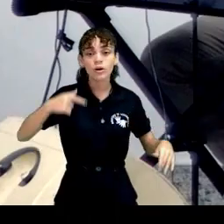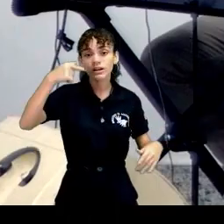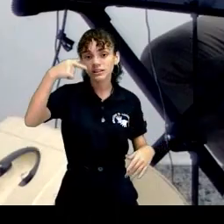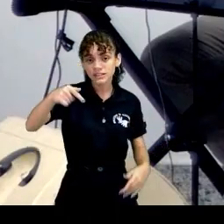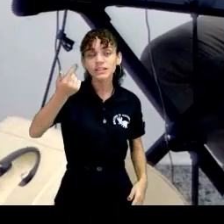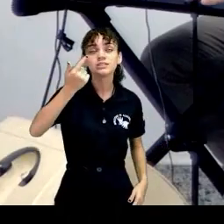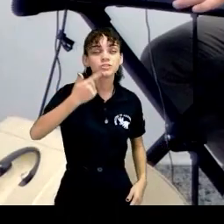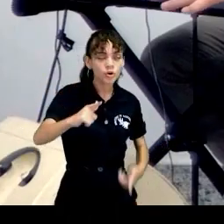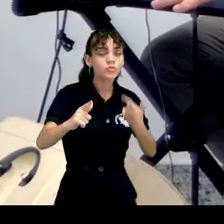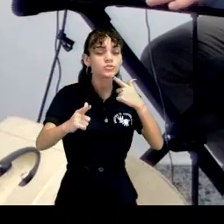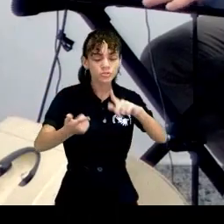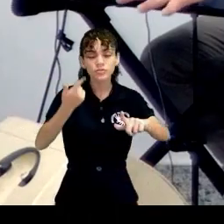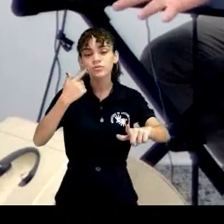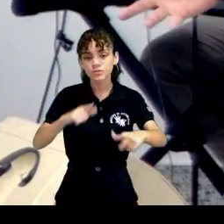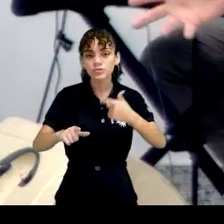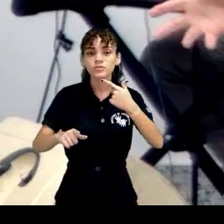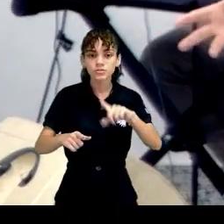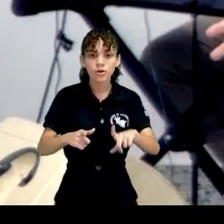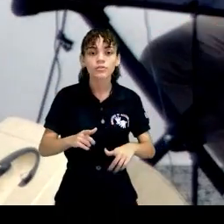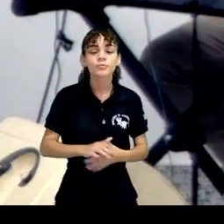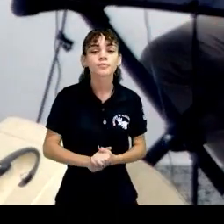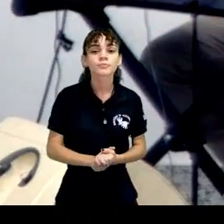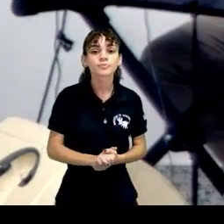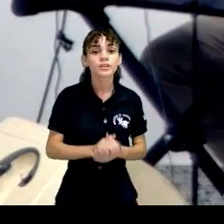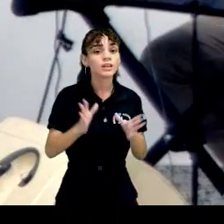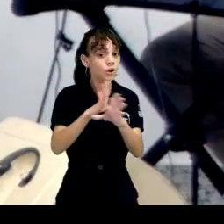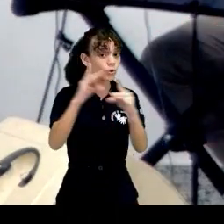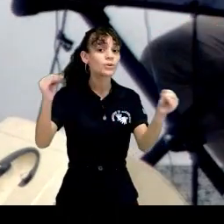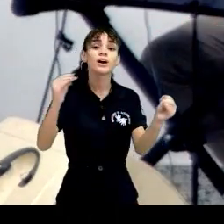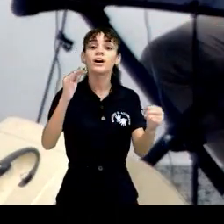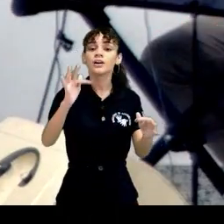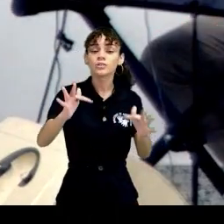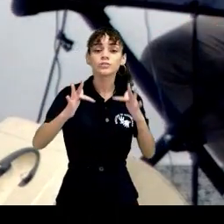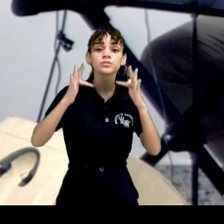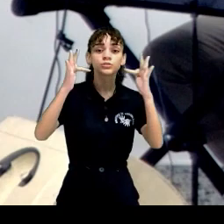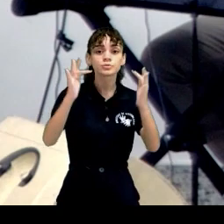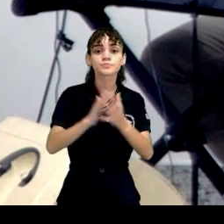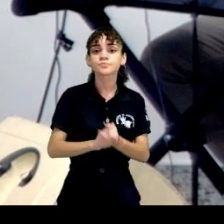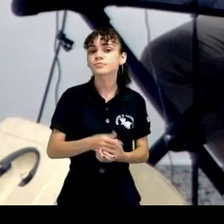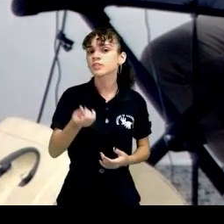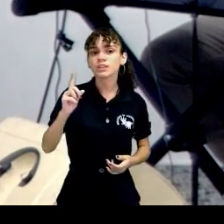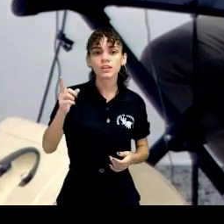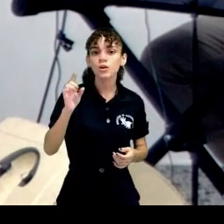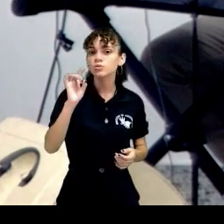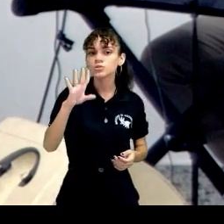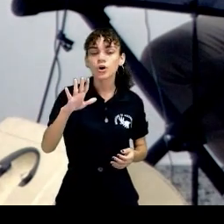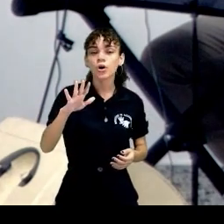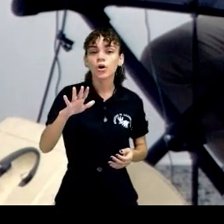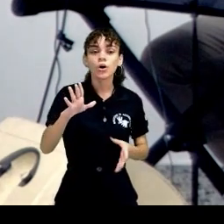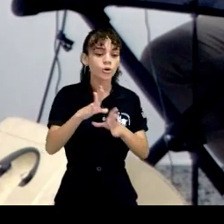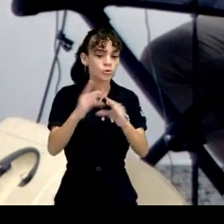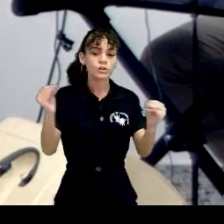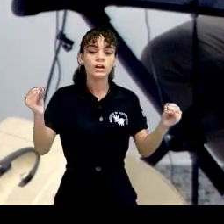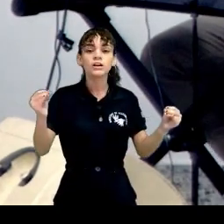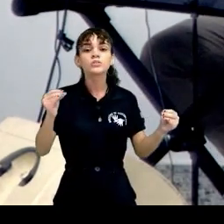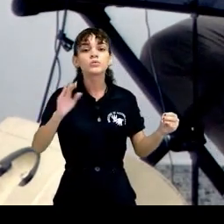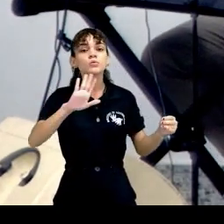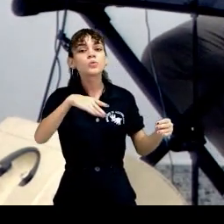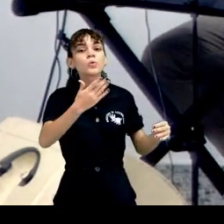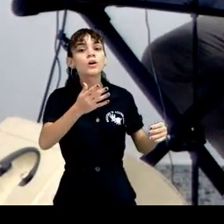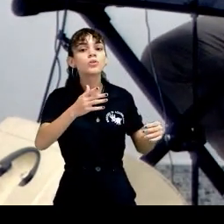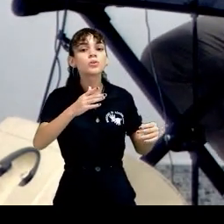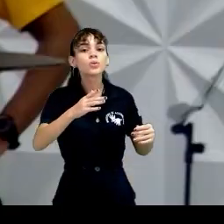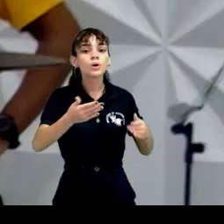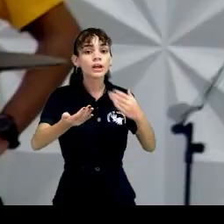curado unicamente quando ele mergulhou no Rio Jordão. Ele foi curado quando acreditou que Deus